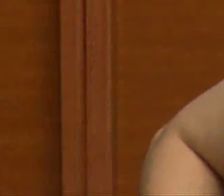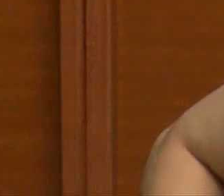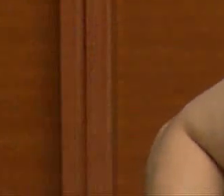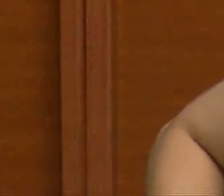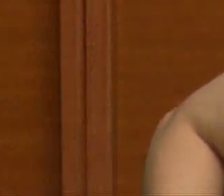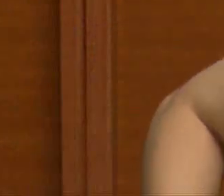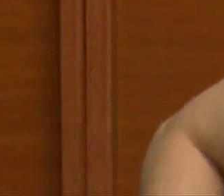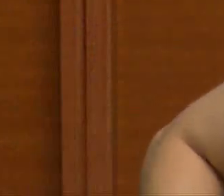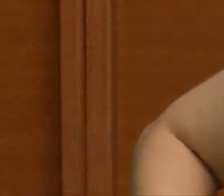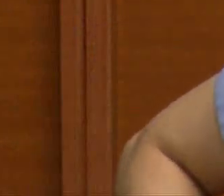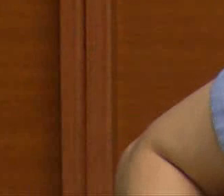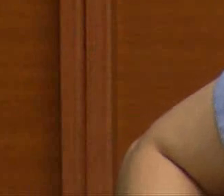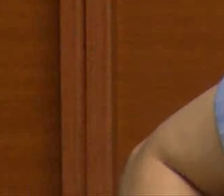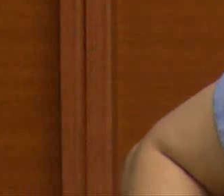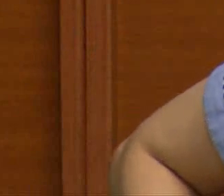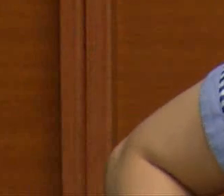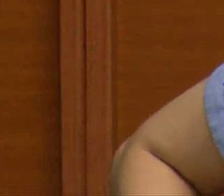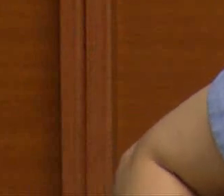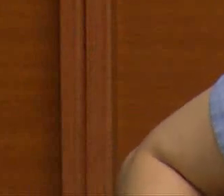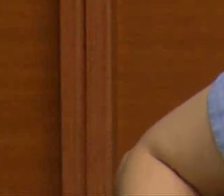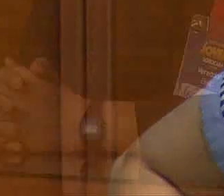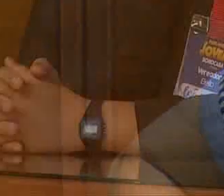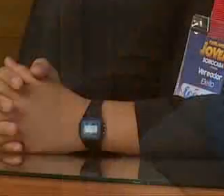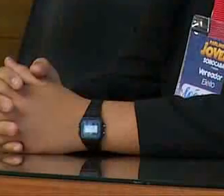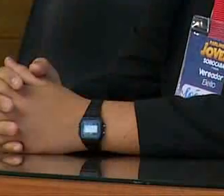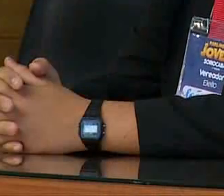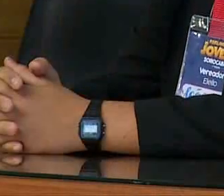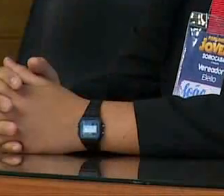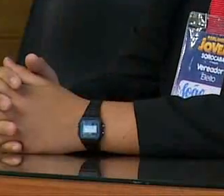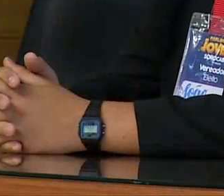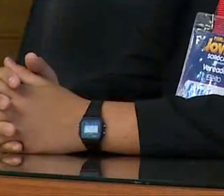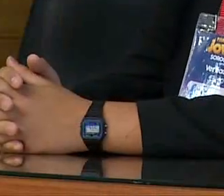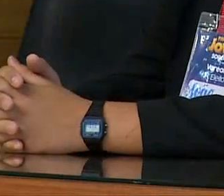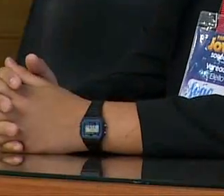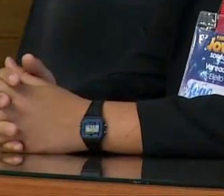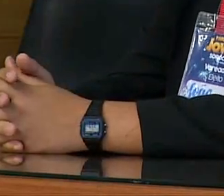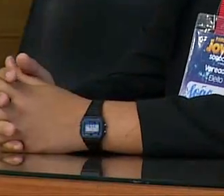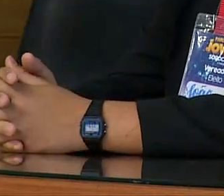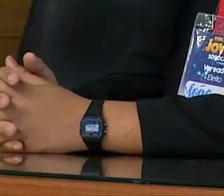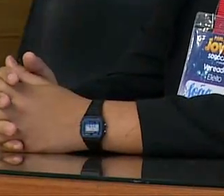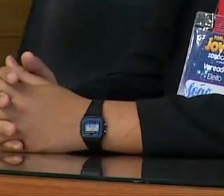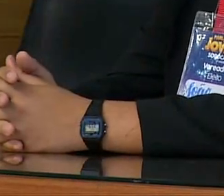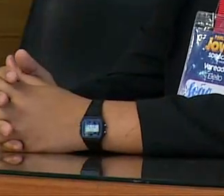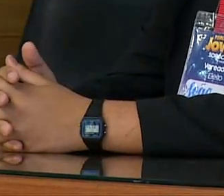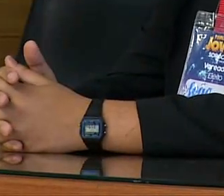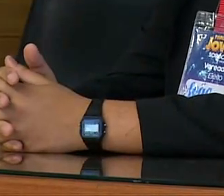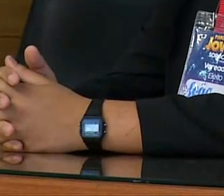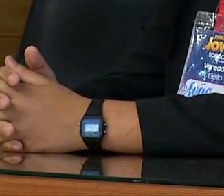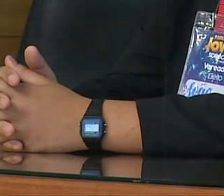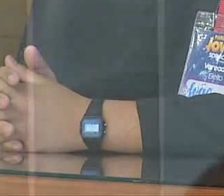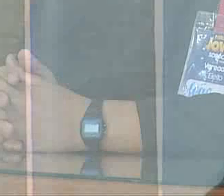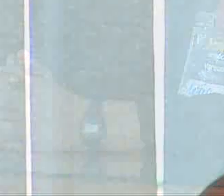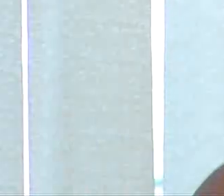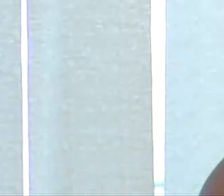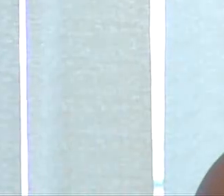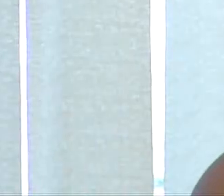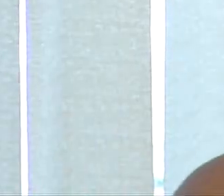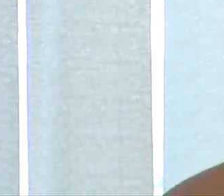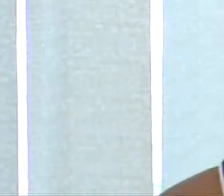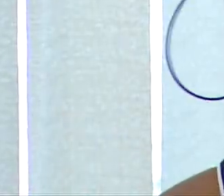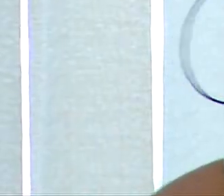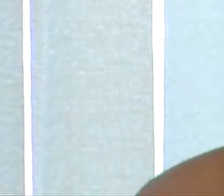Ouvi dizer que existe paraíso na terra, coisas que eu nunca